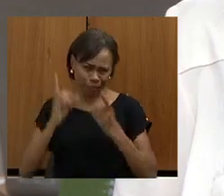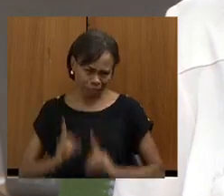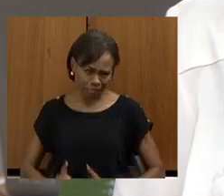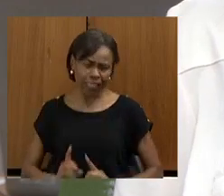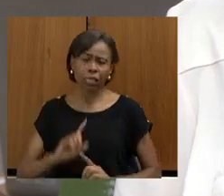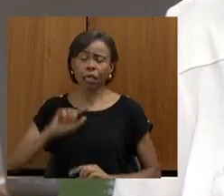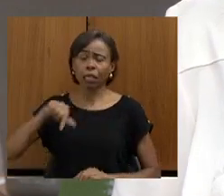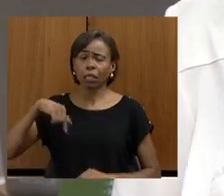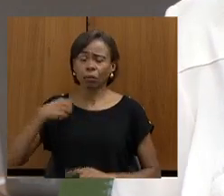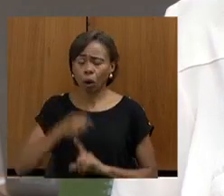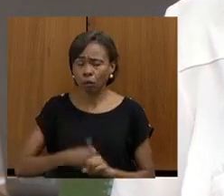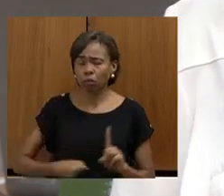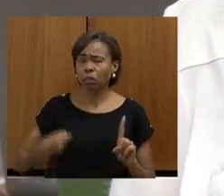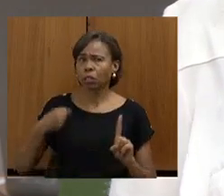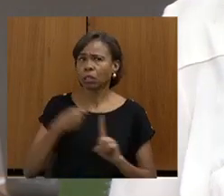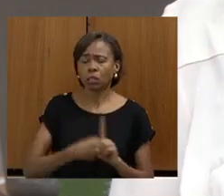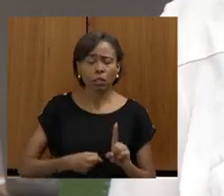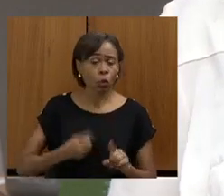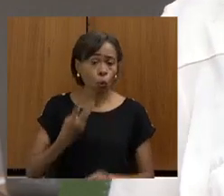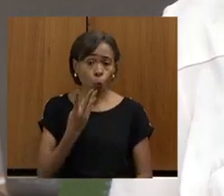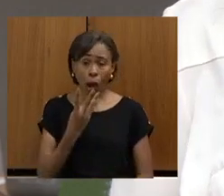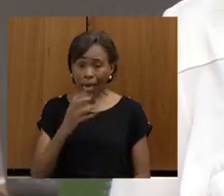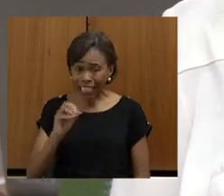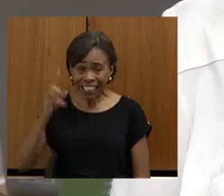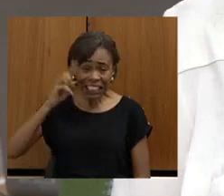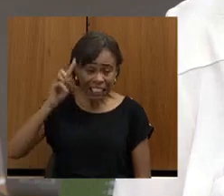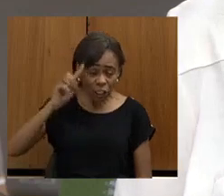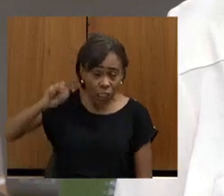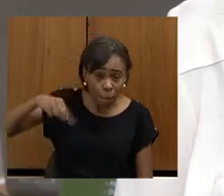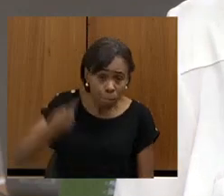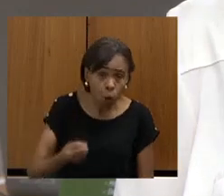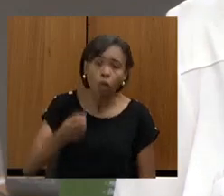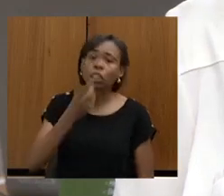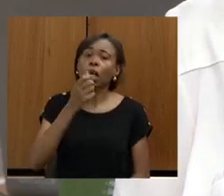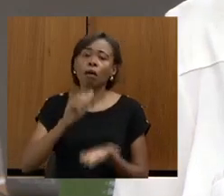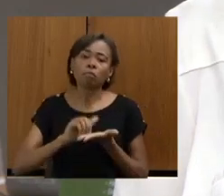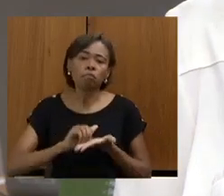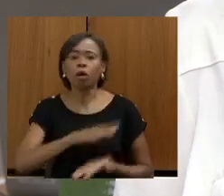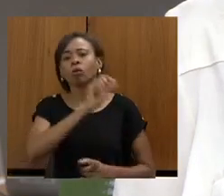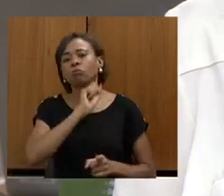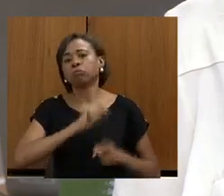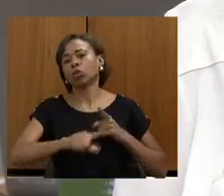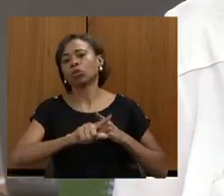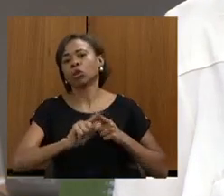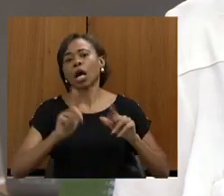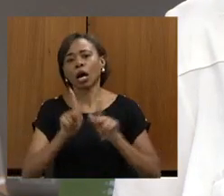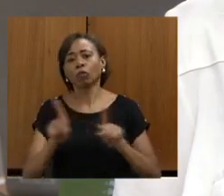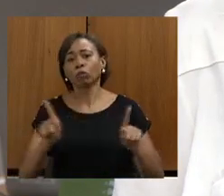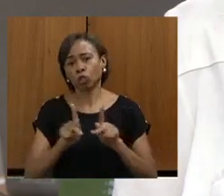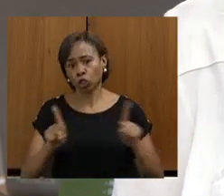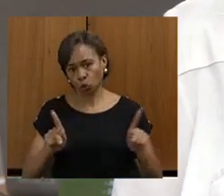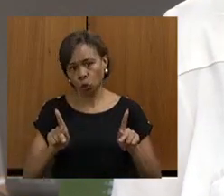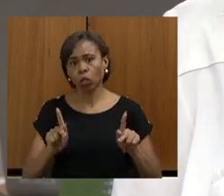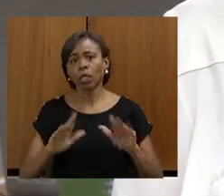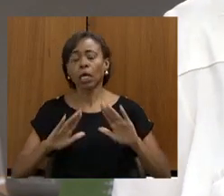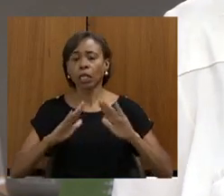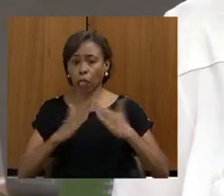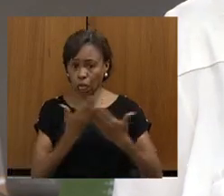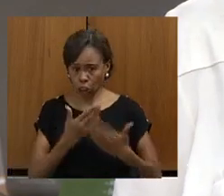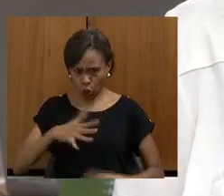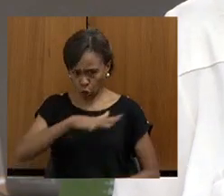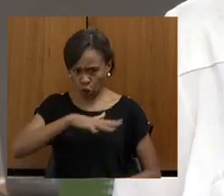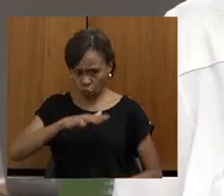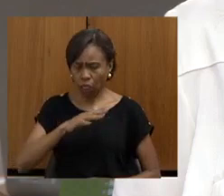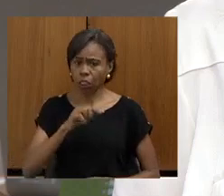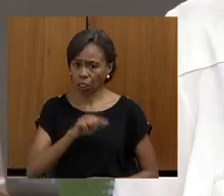depois de 40 dias. Essa professora foi expulsa da regional onde o meu filho estudava.